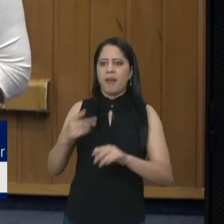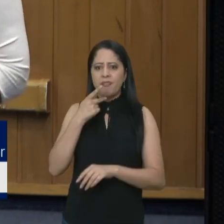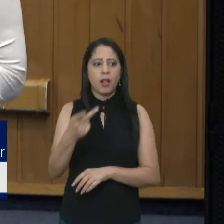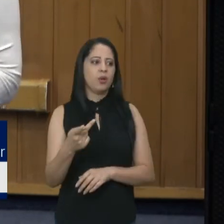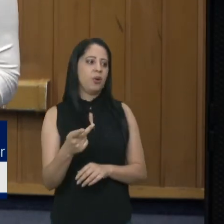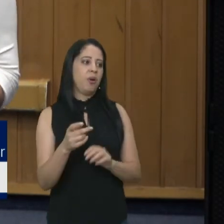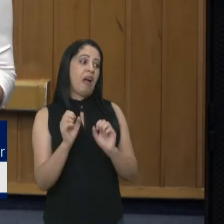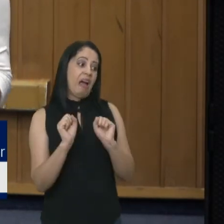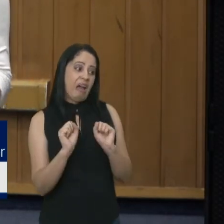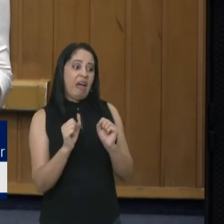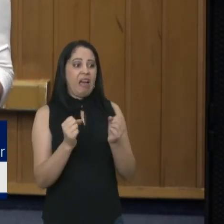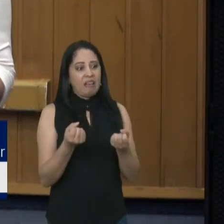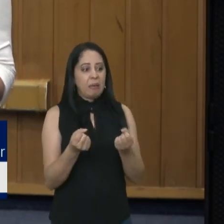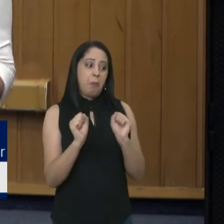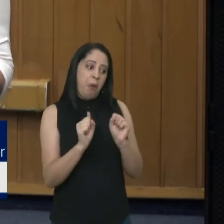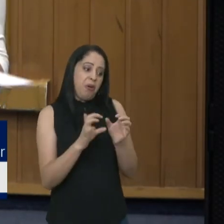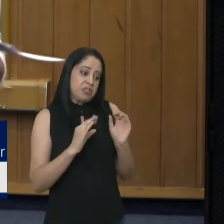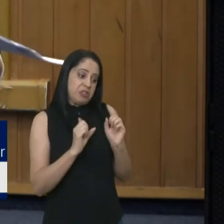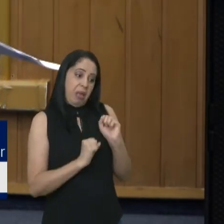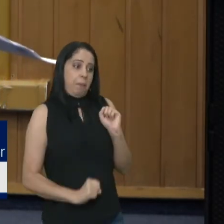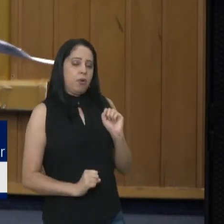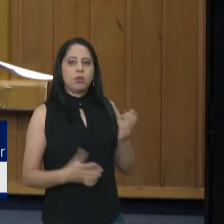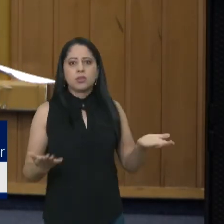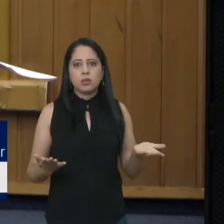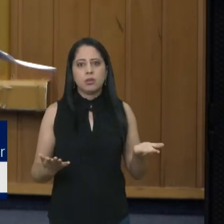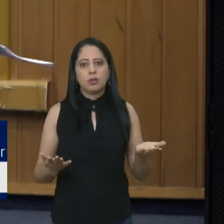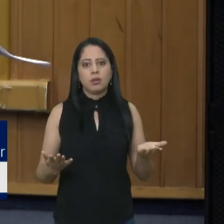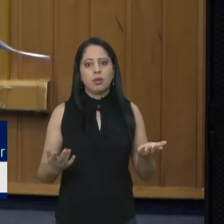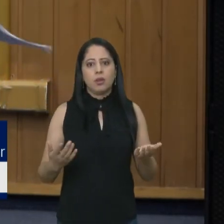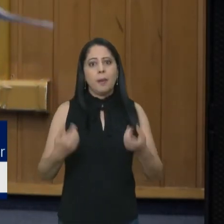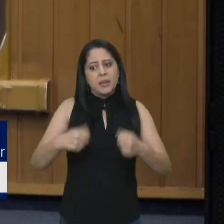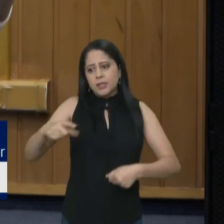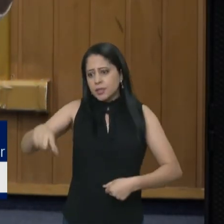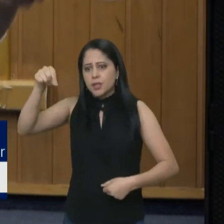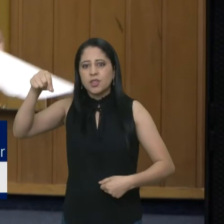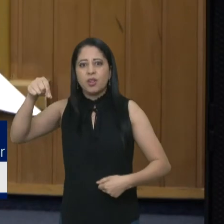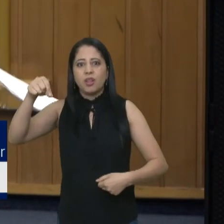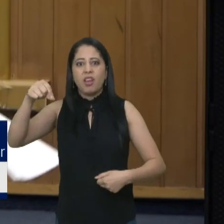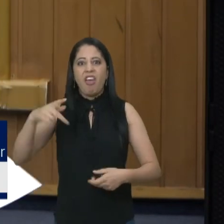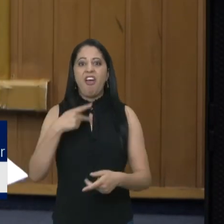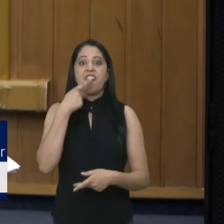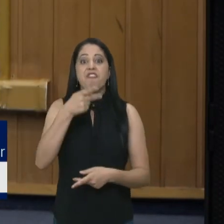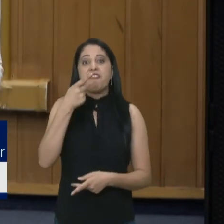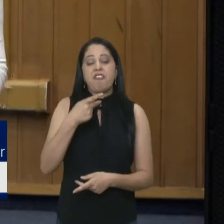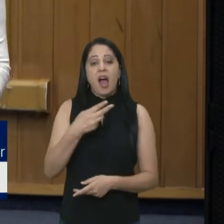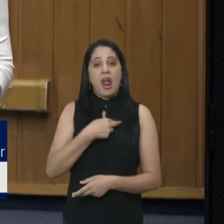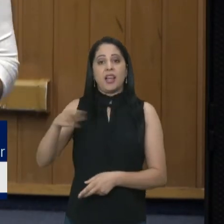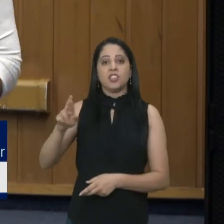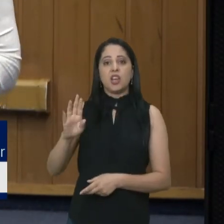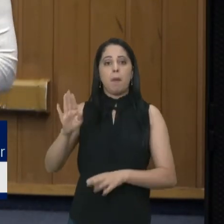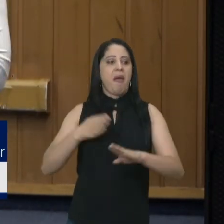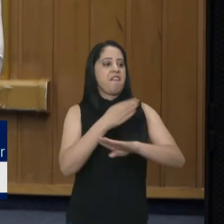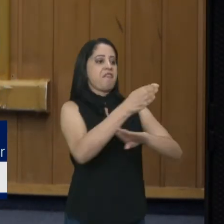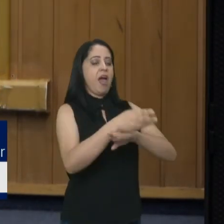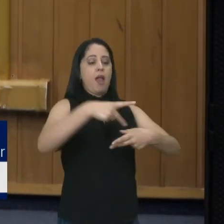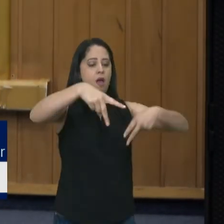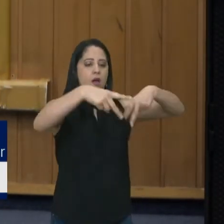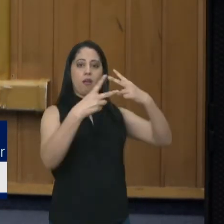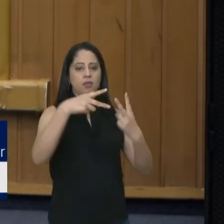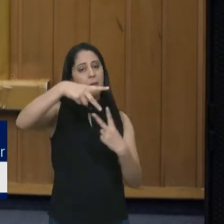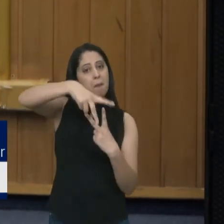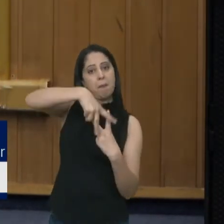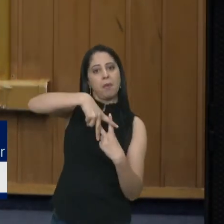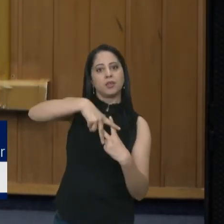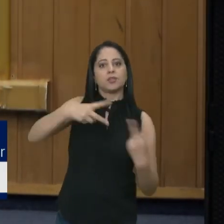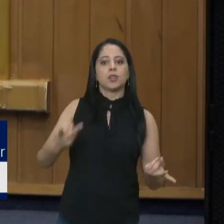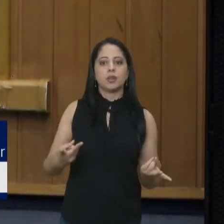Lino? O que, que ele quer da vida? Fala de religião, vai na maçonaria, usa a fé das pessoas. Então a gente tem que tomar